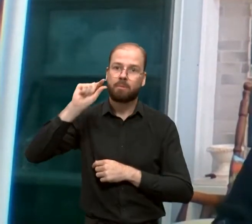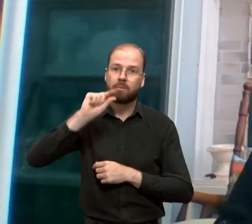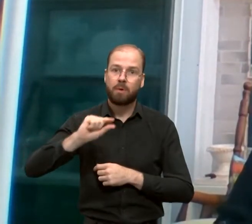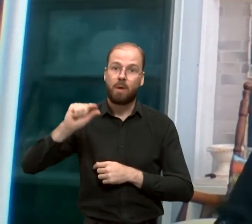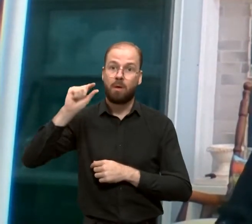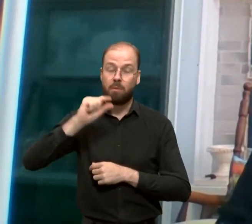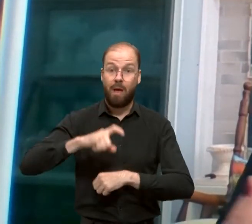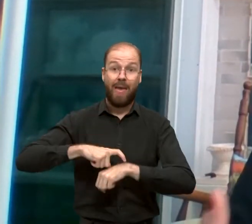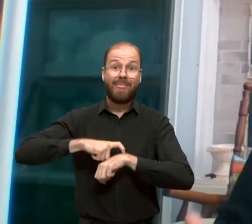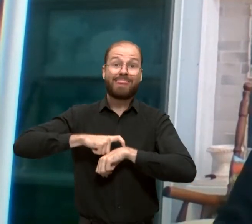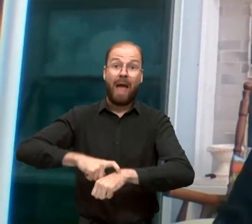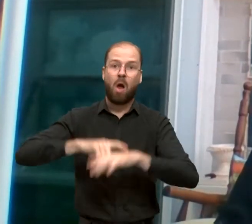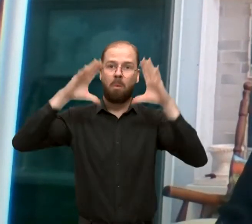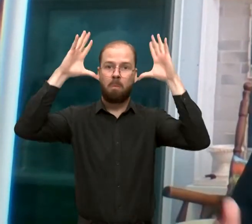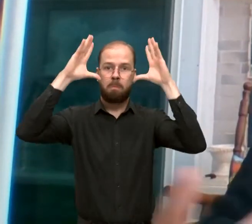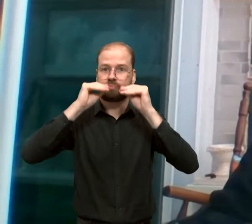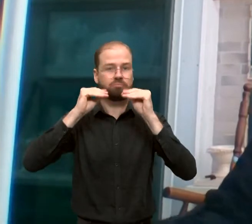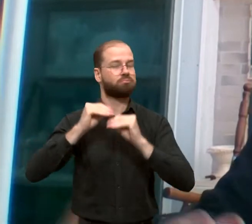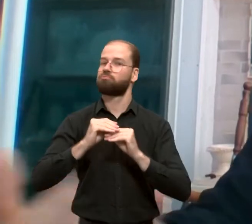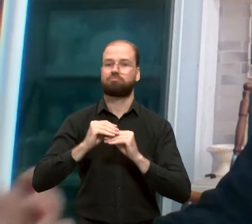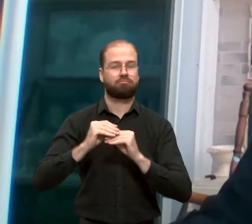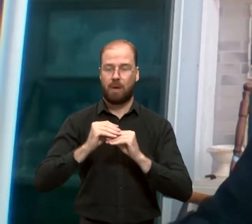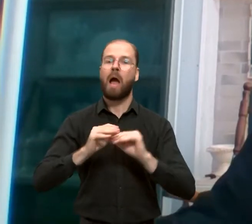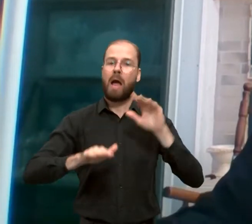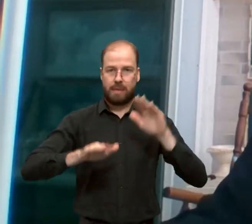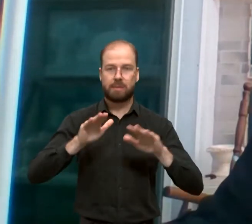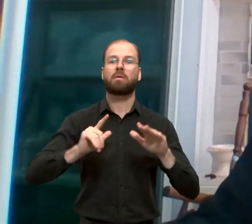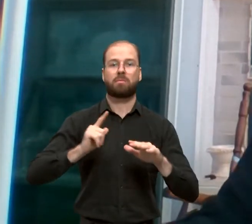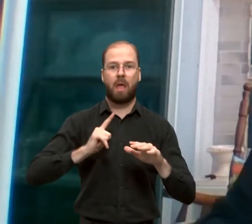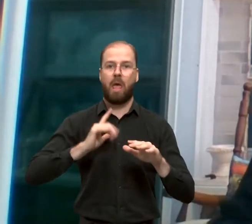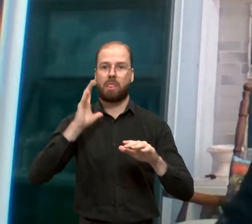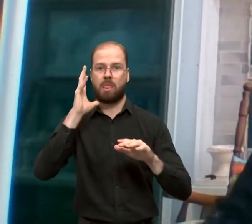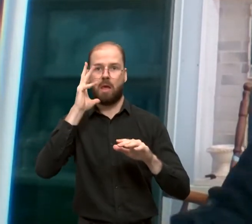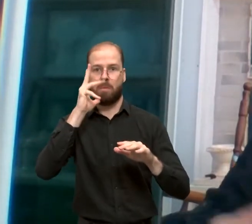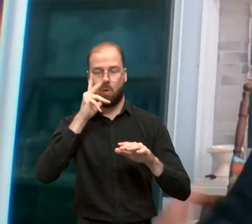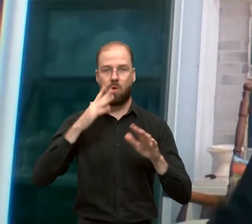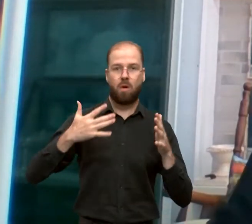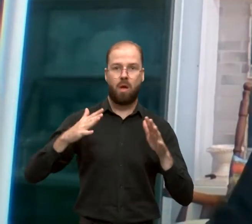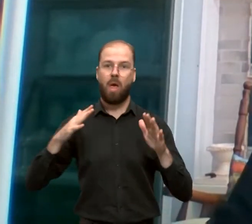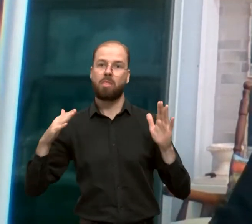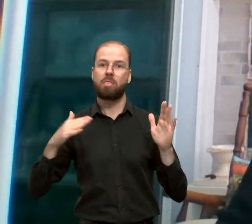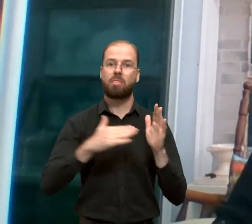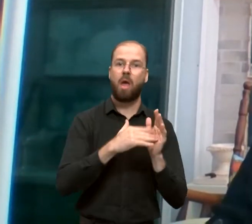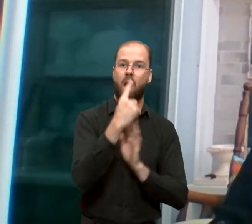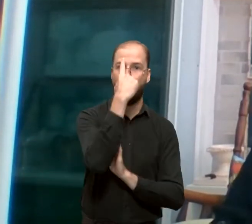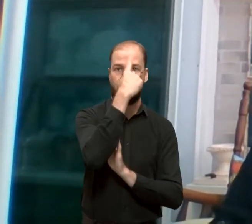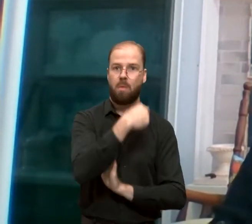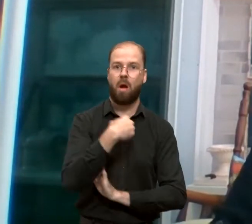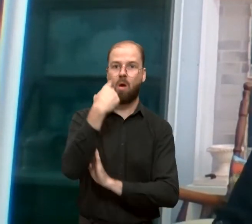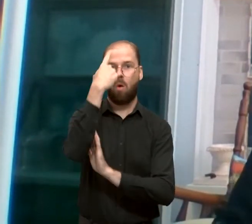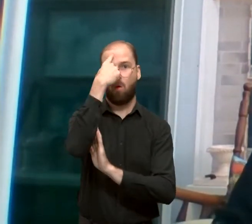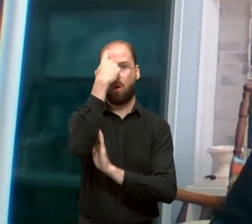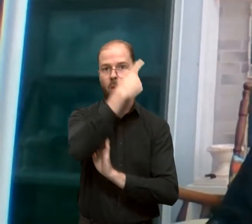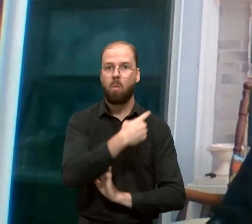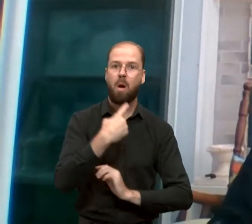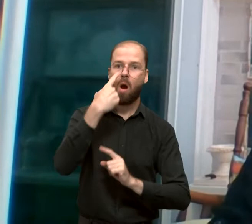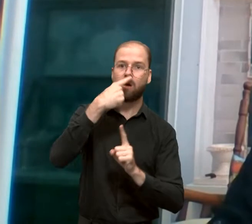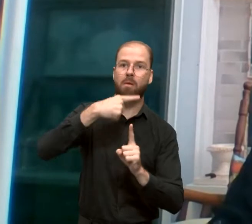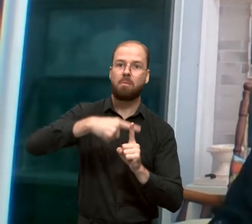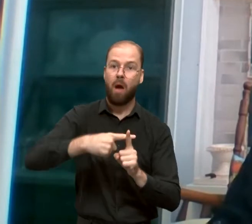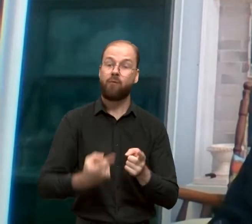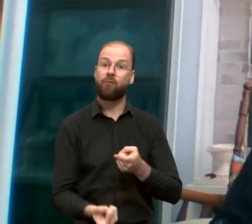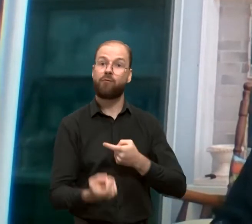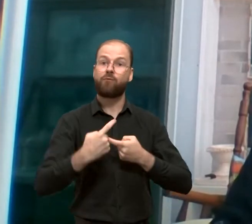rápido. Então, às vezes, tem essa latência, essa demora de até 1 hora e pouco, para a gente voltar a ter essa liberação e sentir